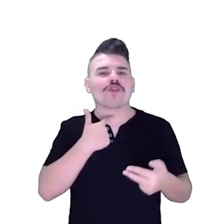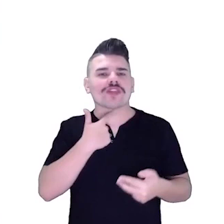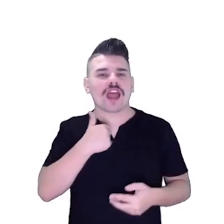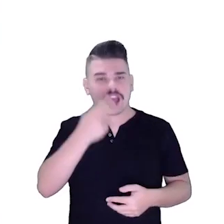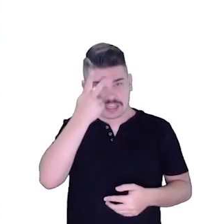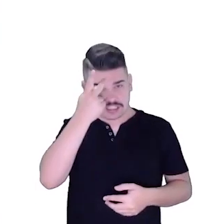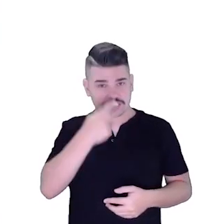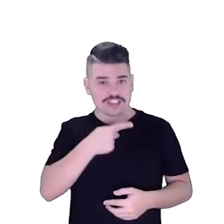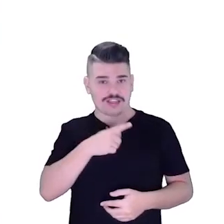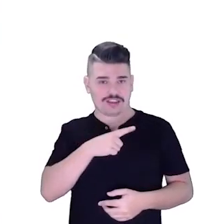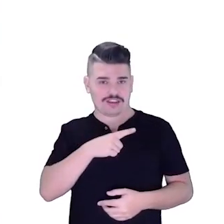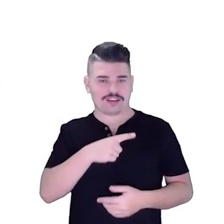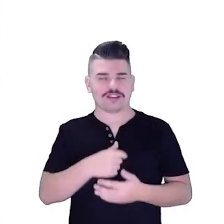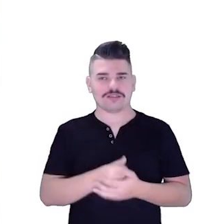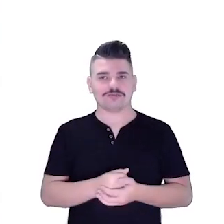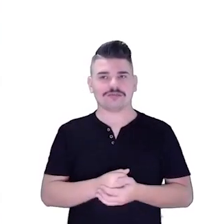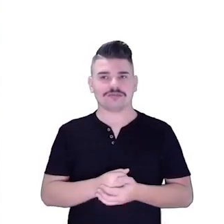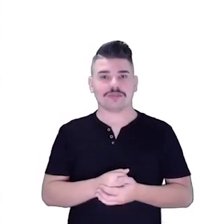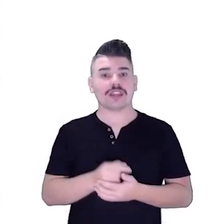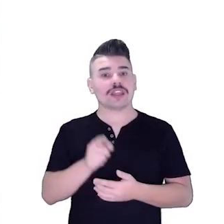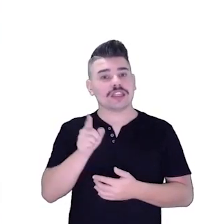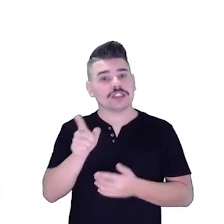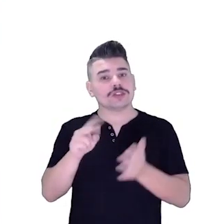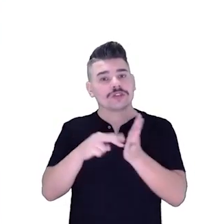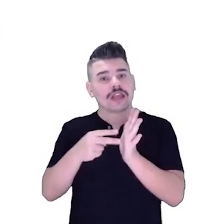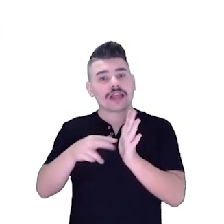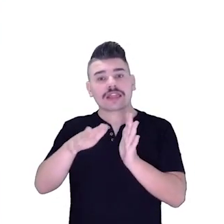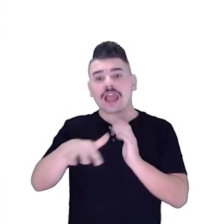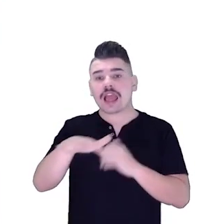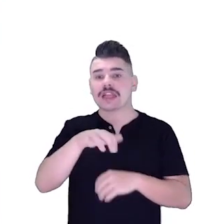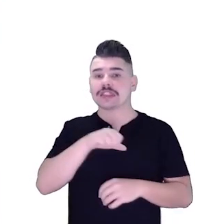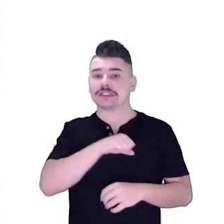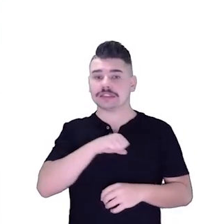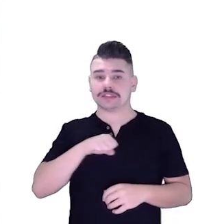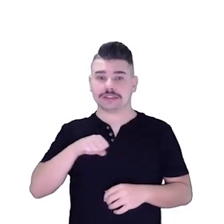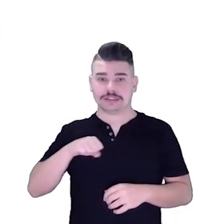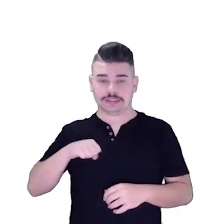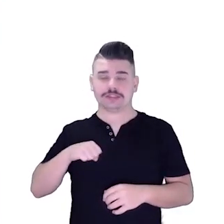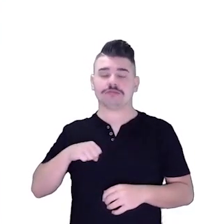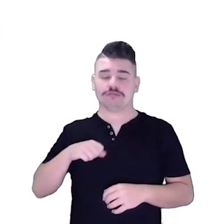né, pessoais, isso do ponto de vista de saúde pública, né?